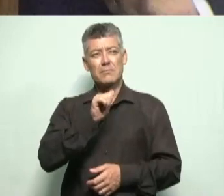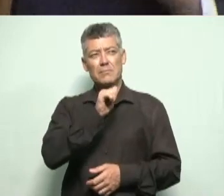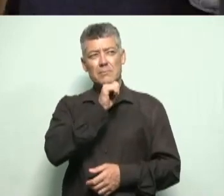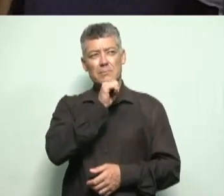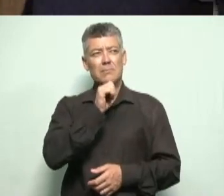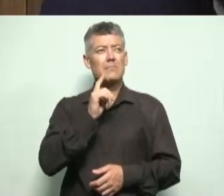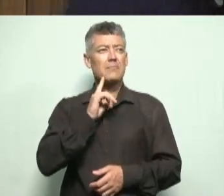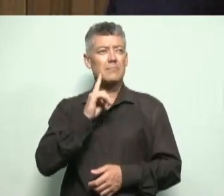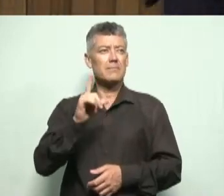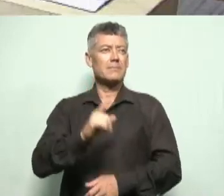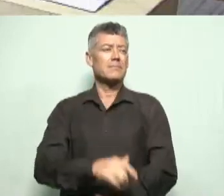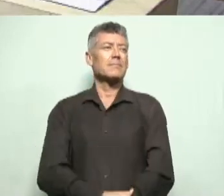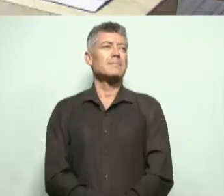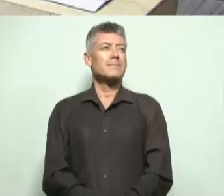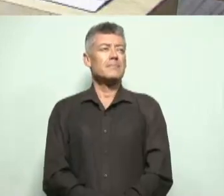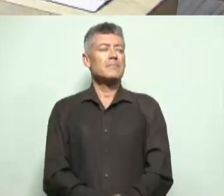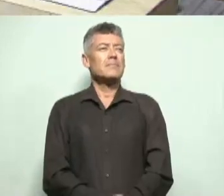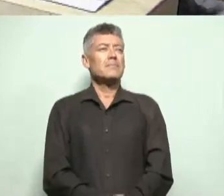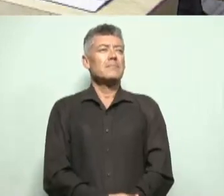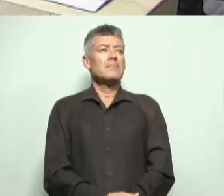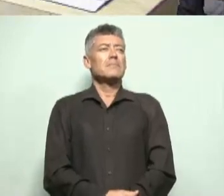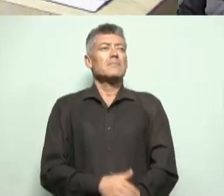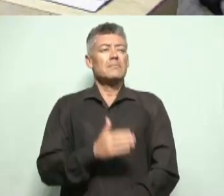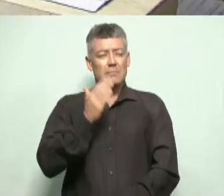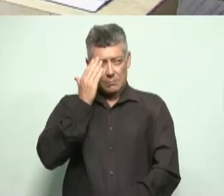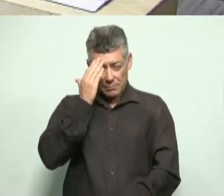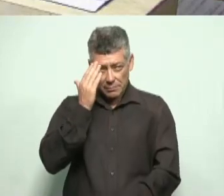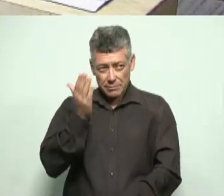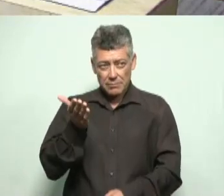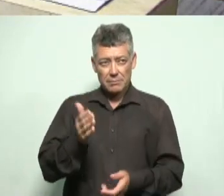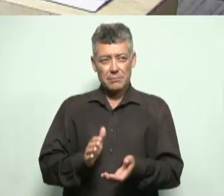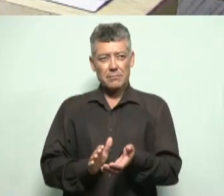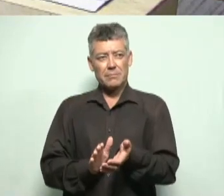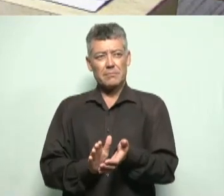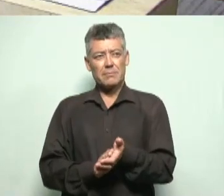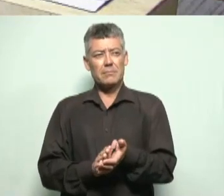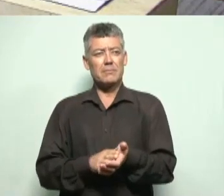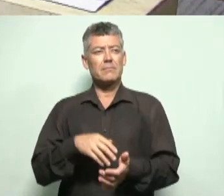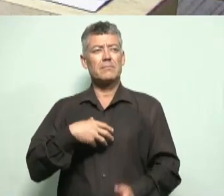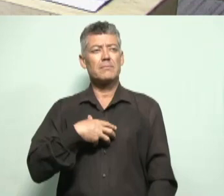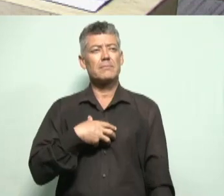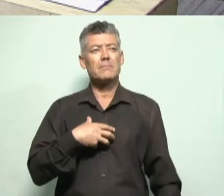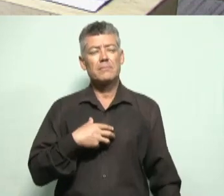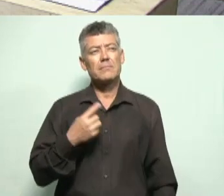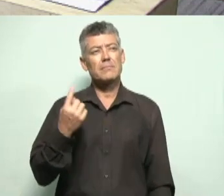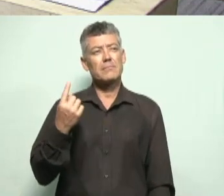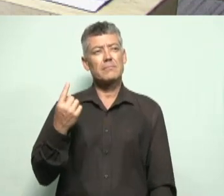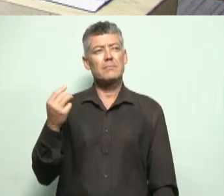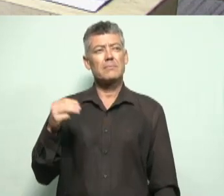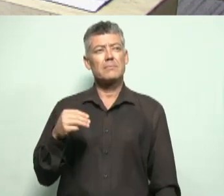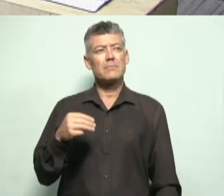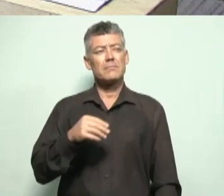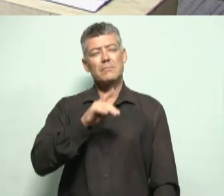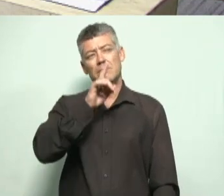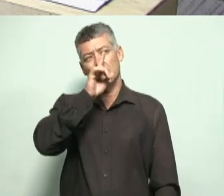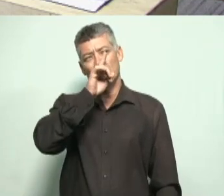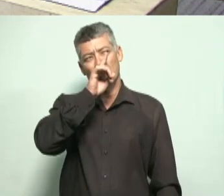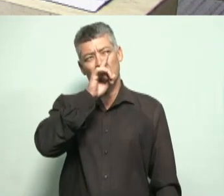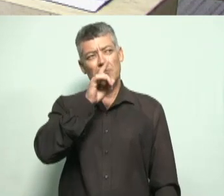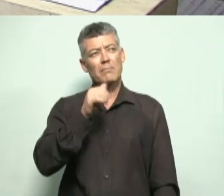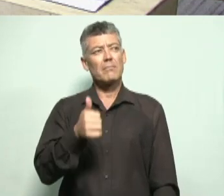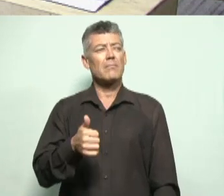PSDB. Obrigado, senhora presidente. Parabenizo Vossa Excelência pelo gesto de fazer um minuto de silêncio.